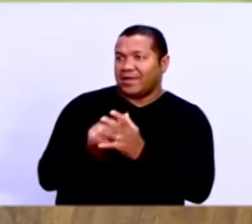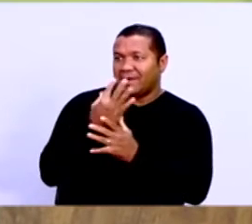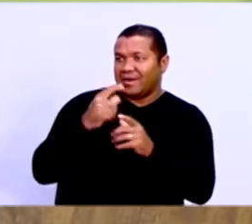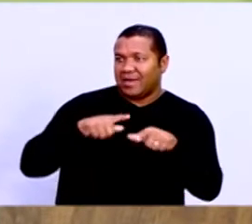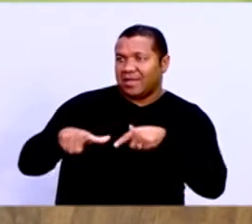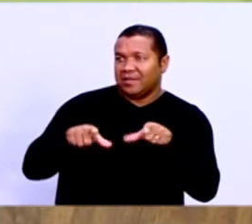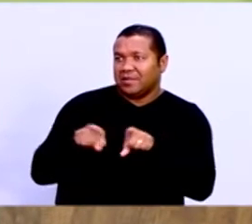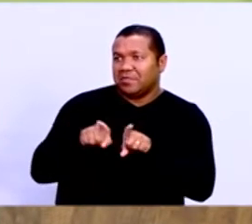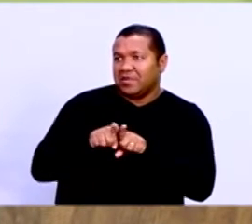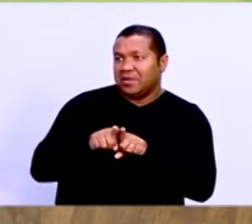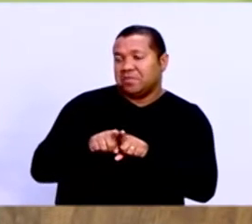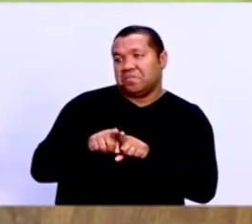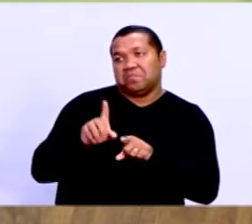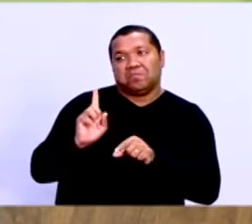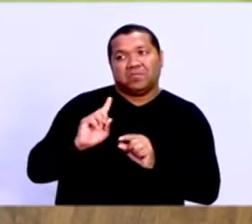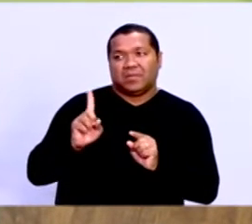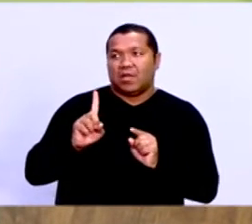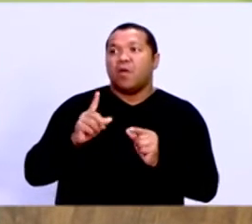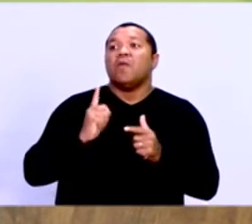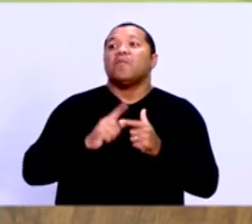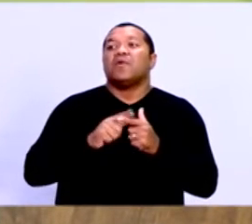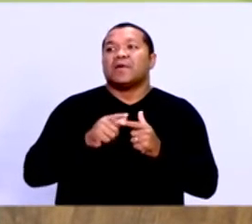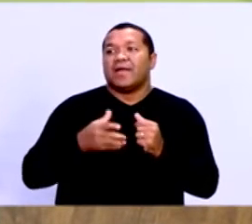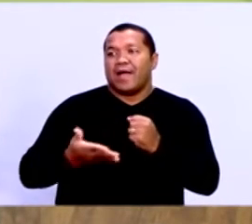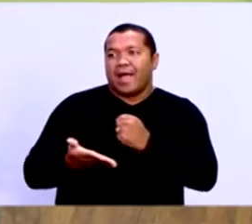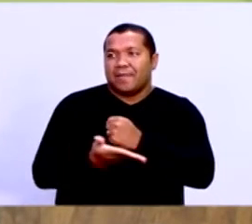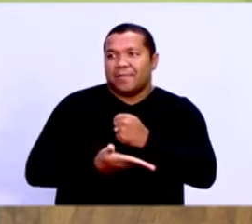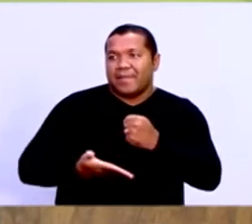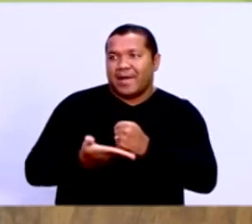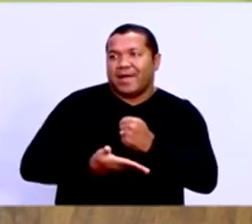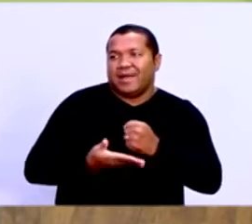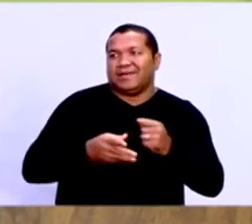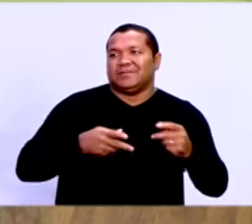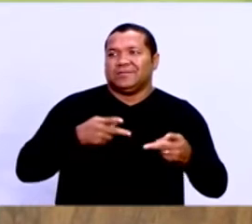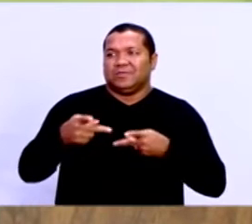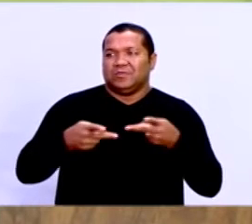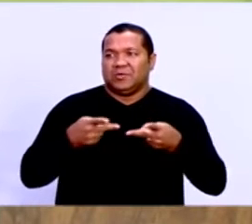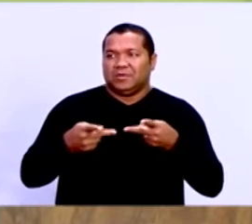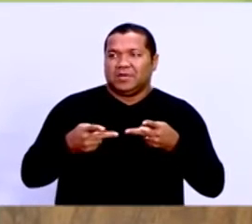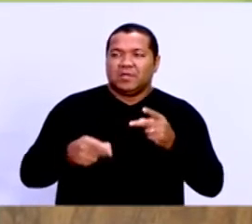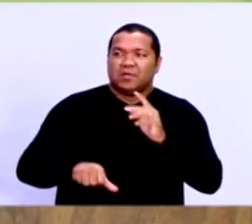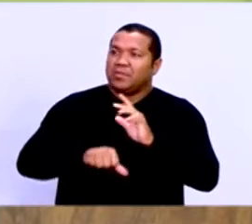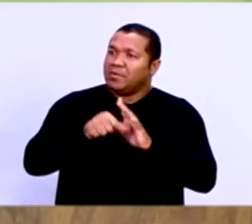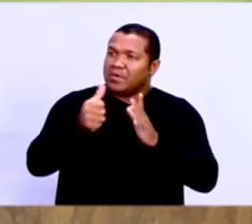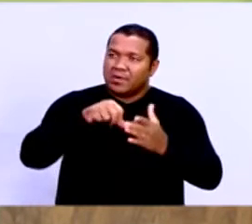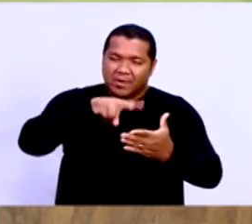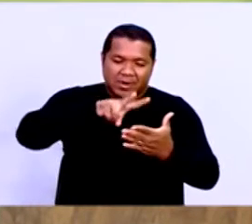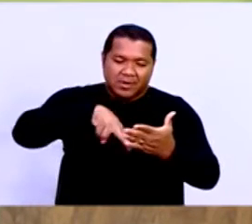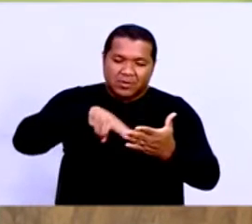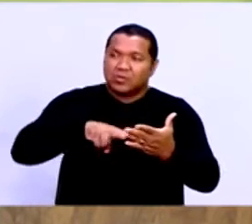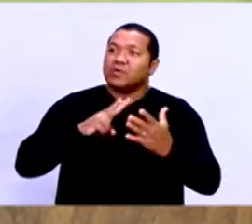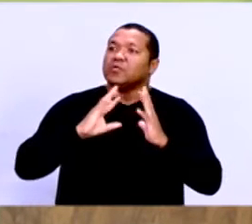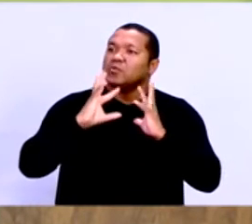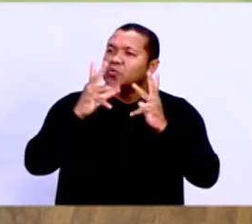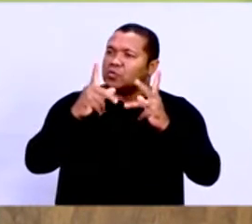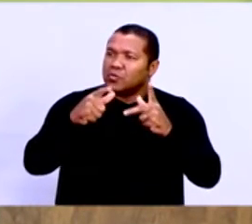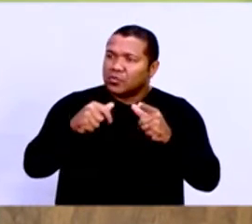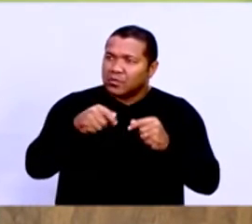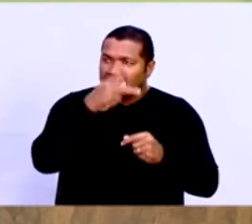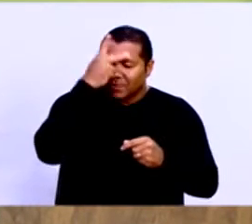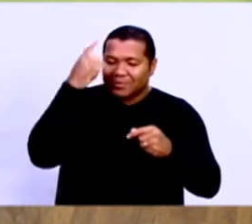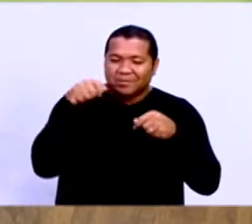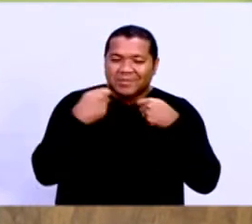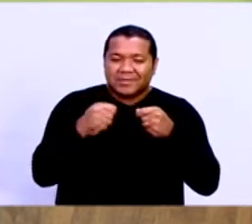é o projeto é a base nela então ali é uma leitura de tudo que o desenvolvedor vai ter q